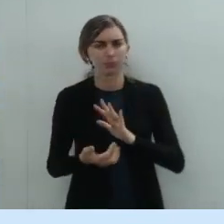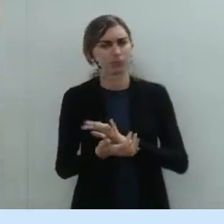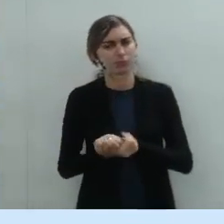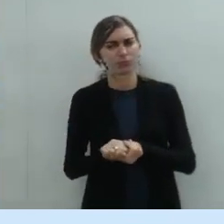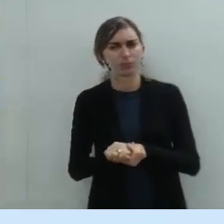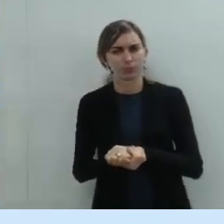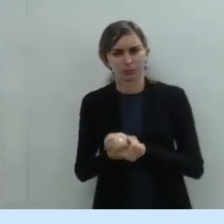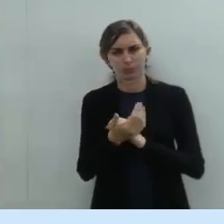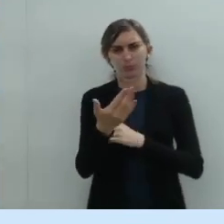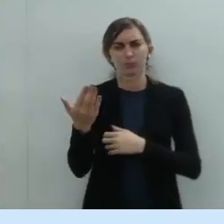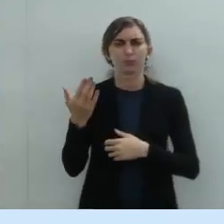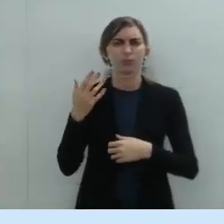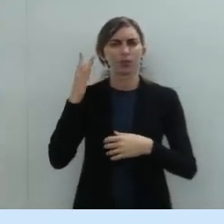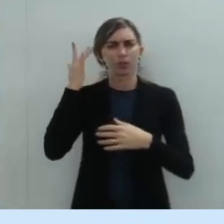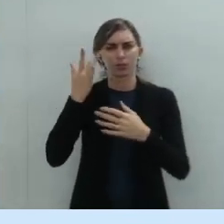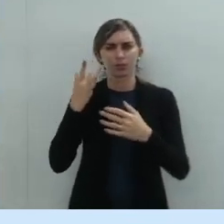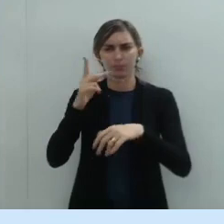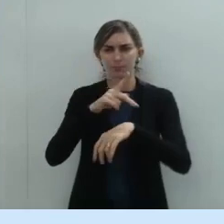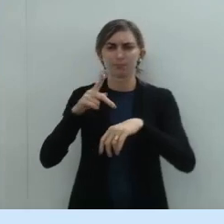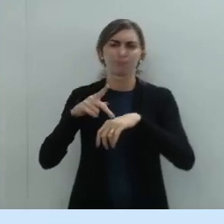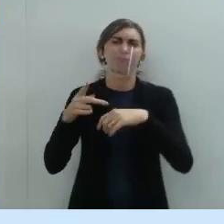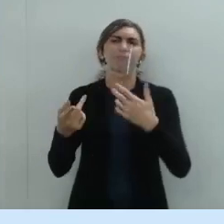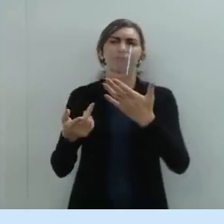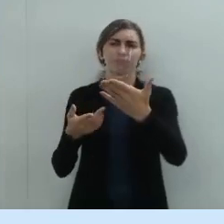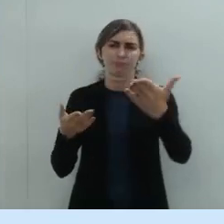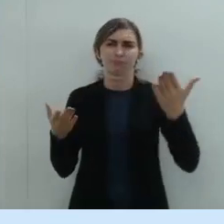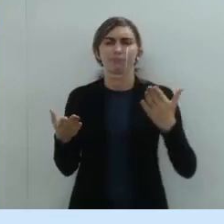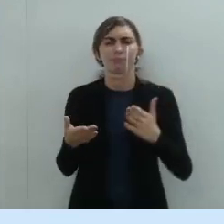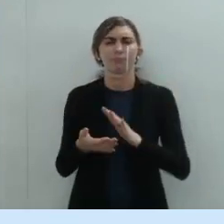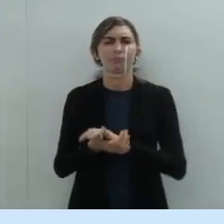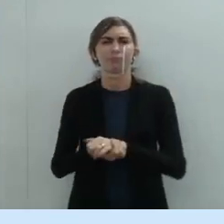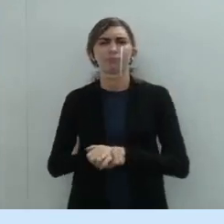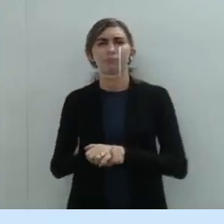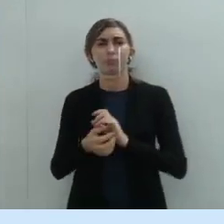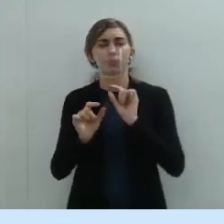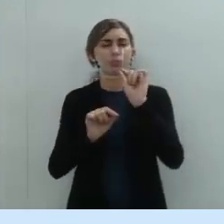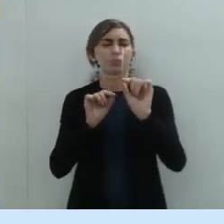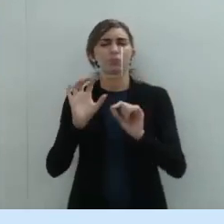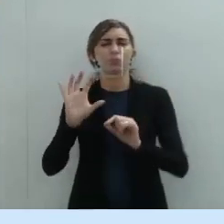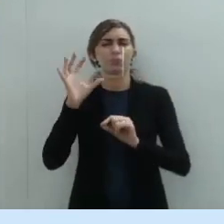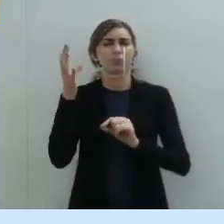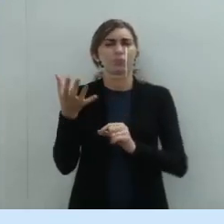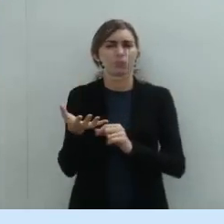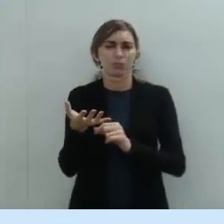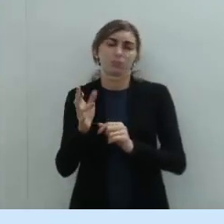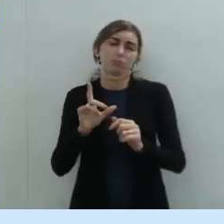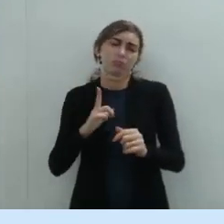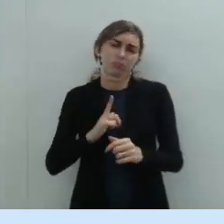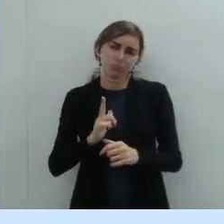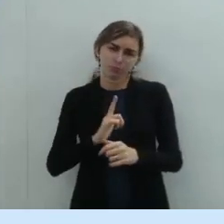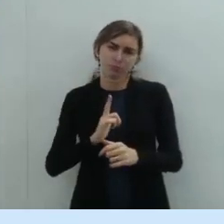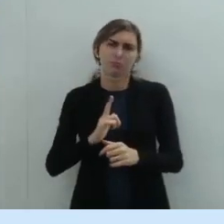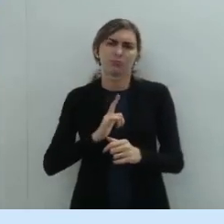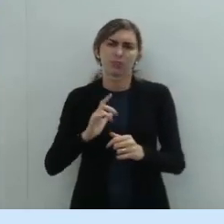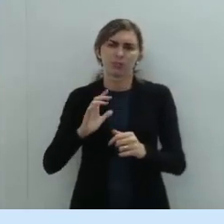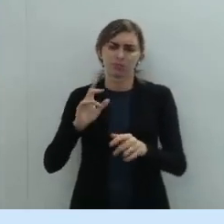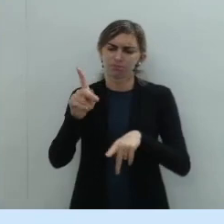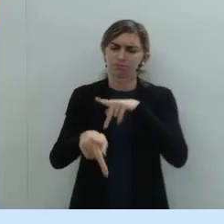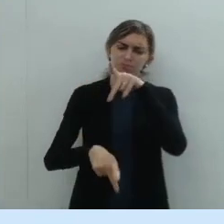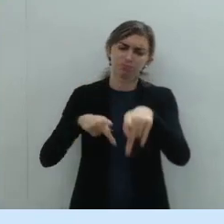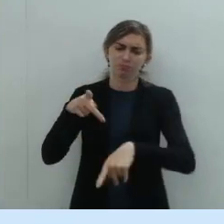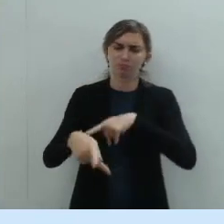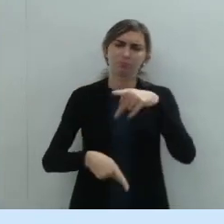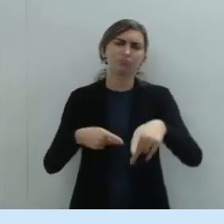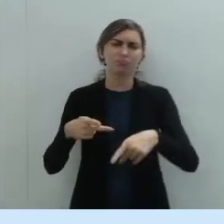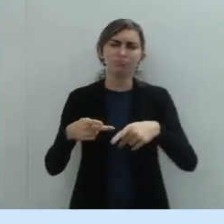E de Osíris, né? No paraíso. E aí, o que é que acontece? A gente tem grandes civilizações,